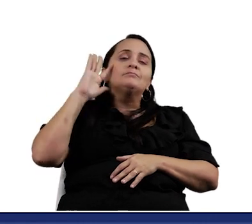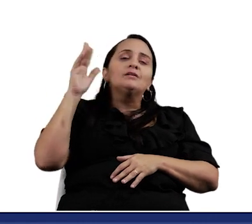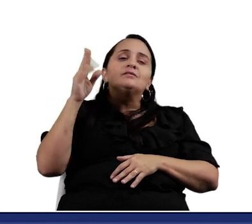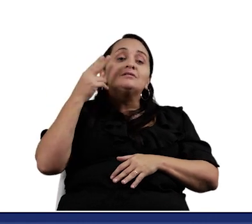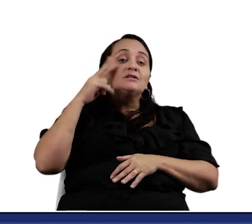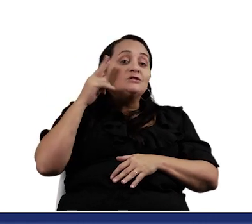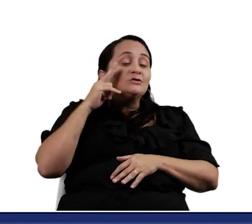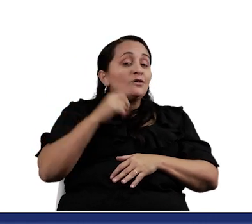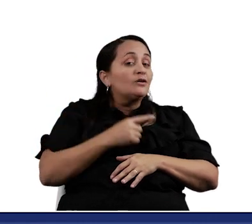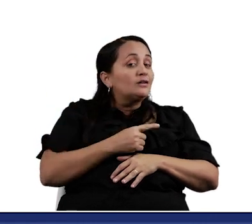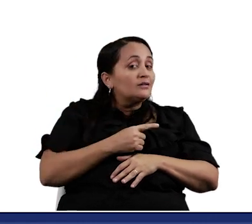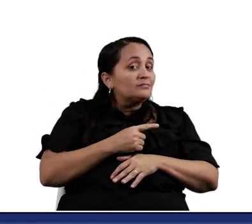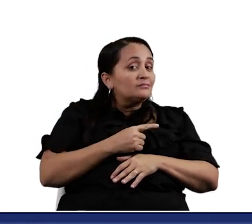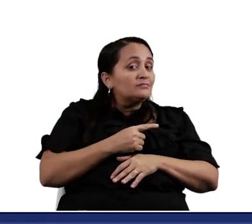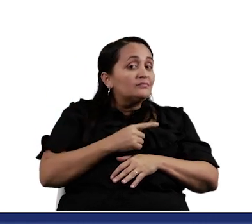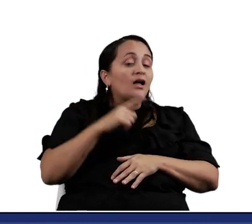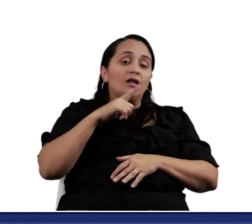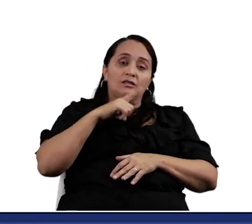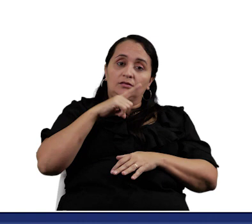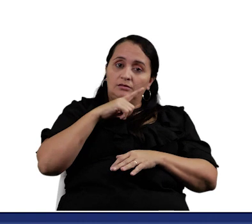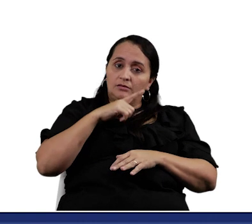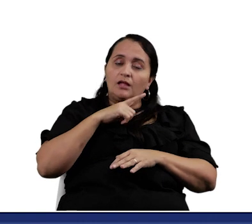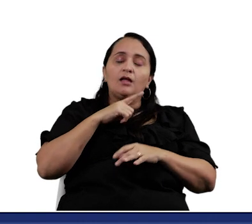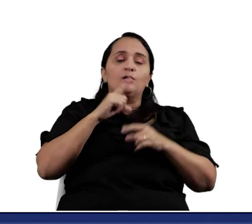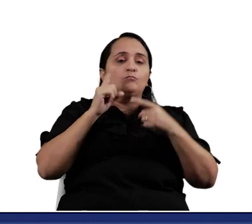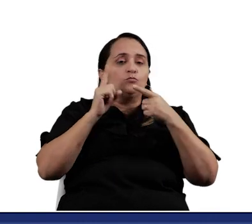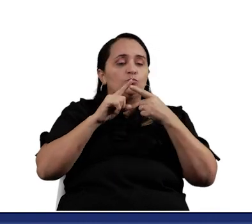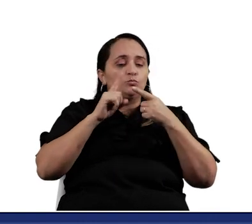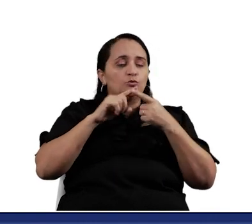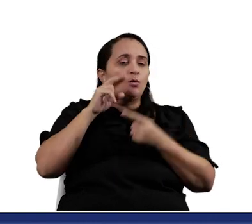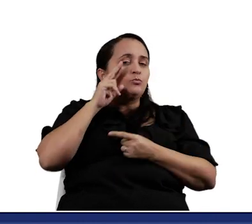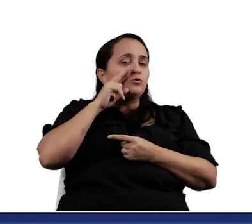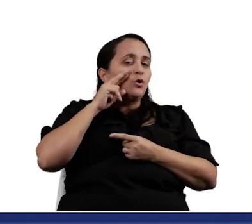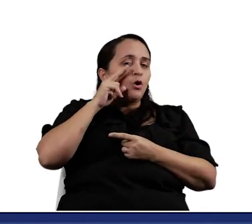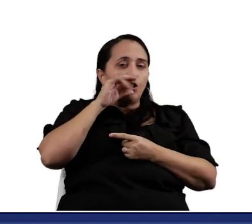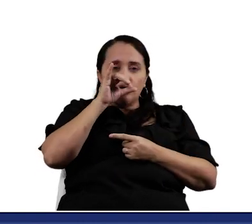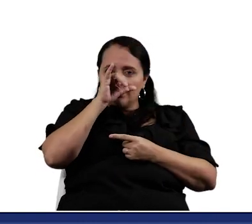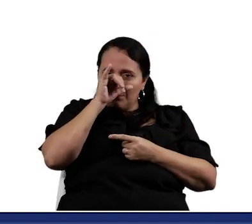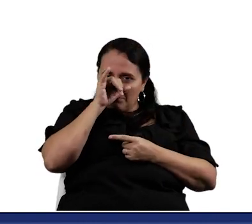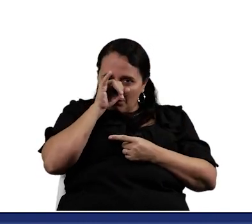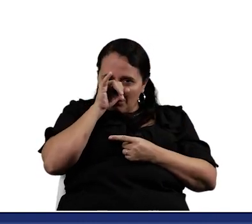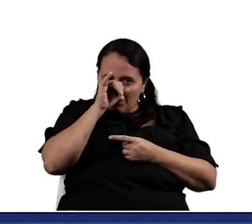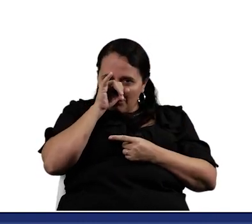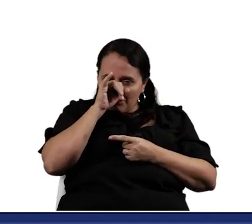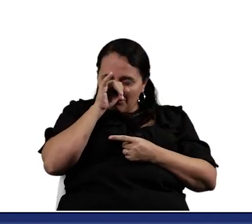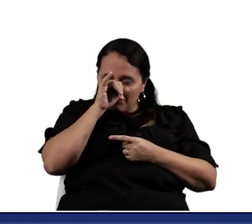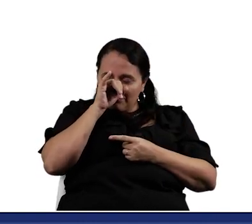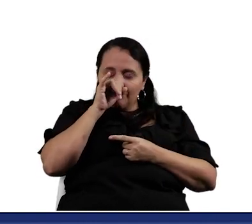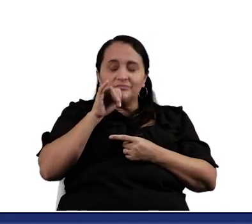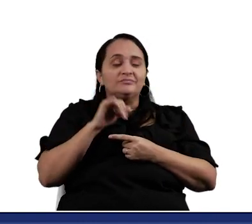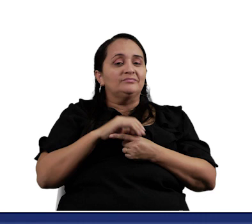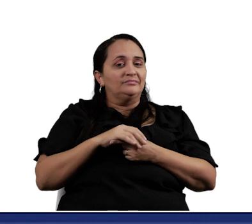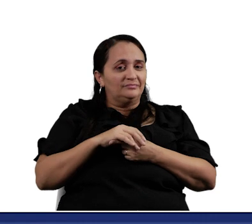história? Aqui temos um animalzinho, rosadinho, tão bonitinho, que é o